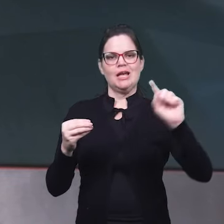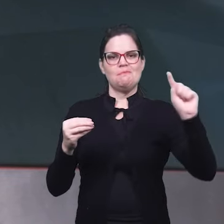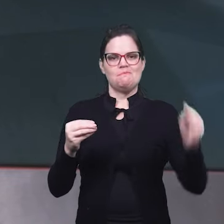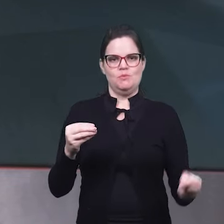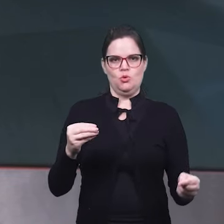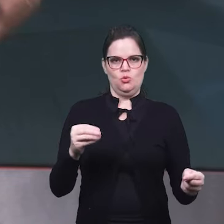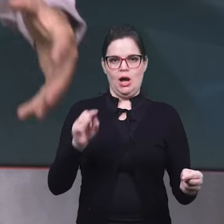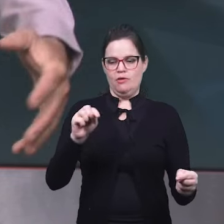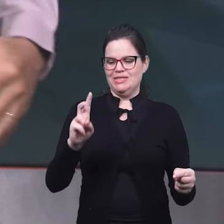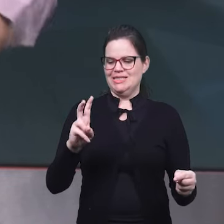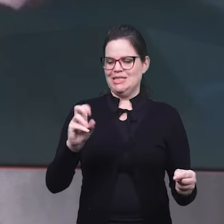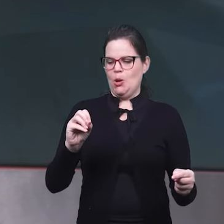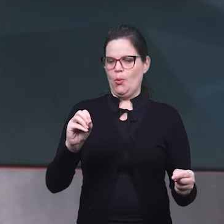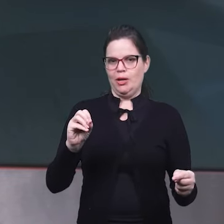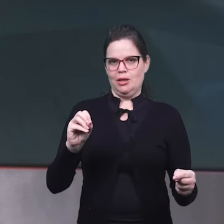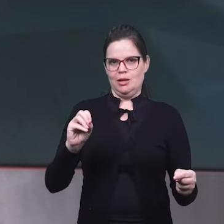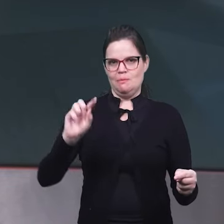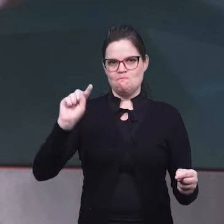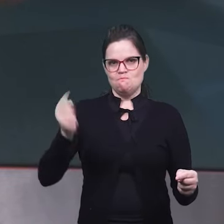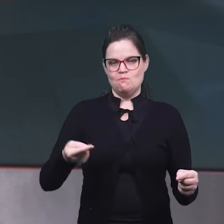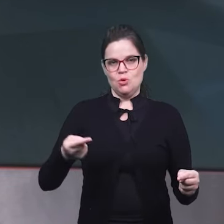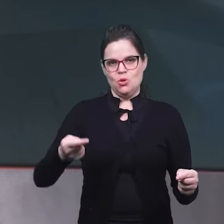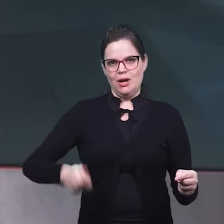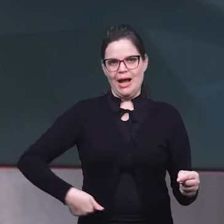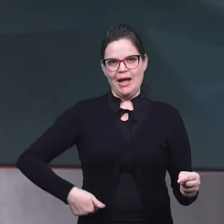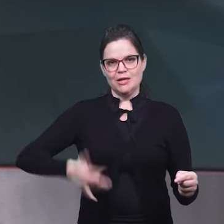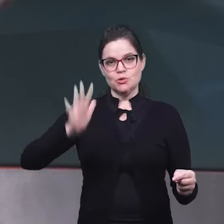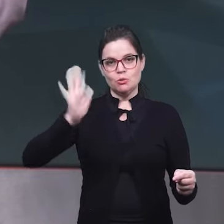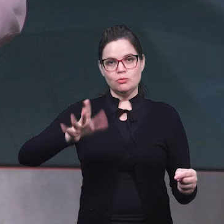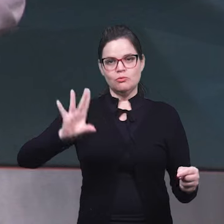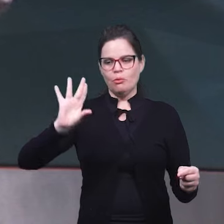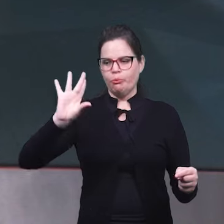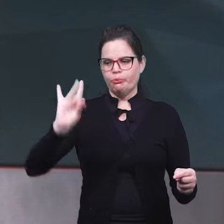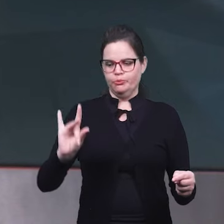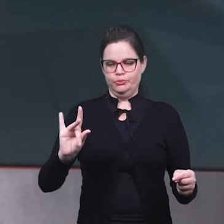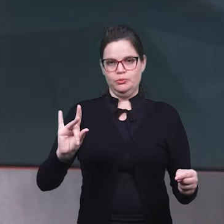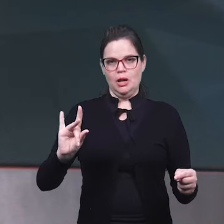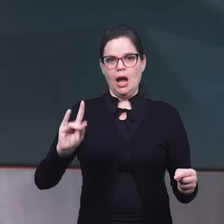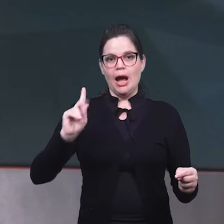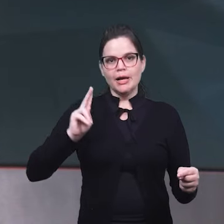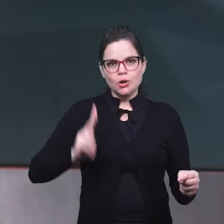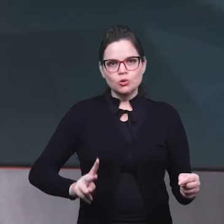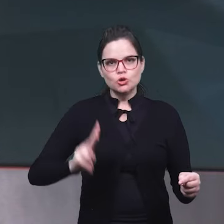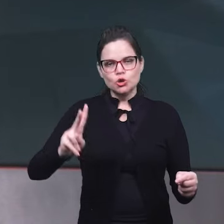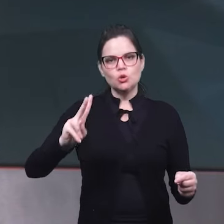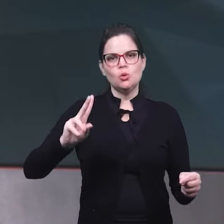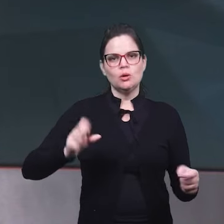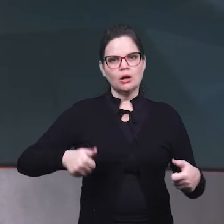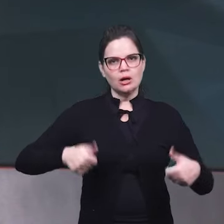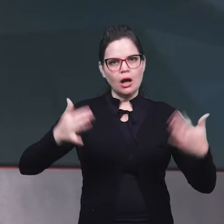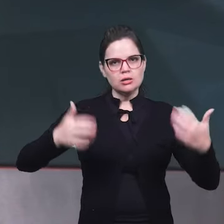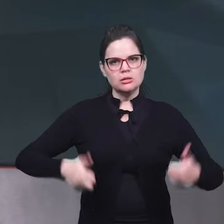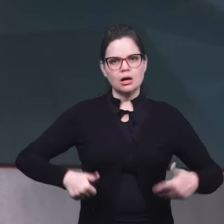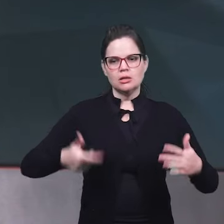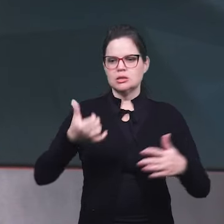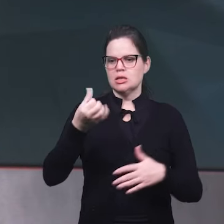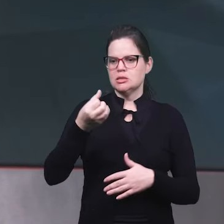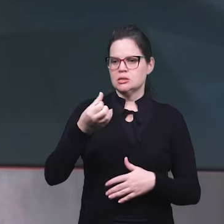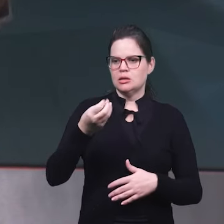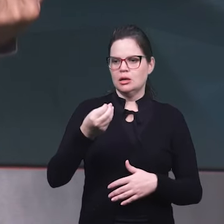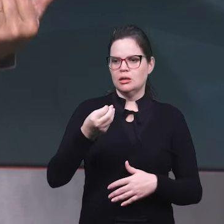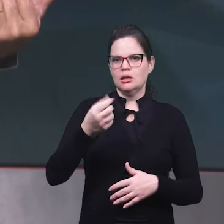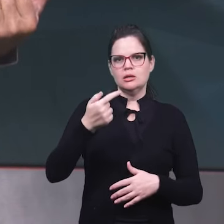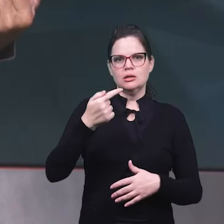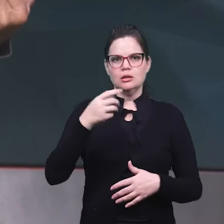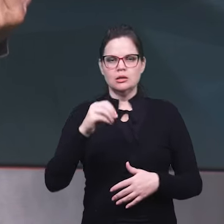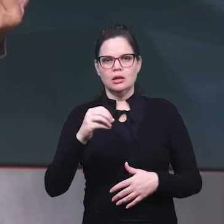Aí você gastou 50 e entra e continua gastando. Aí vai 60, 70 por